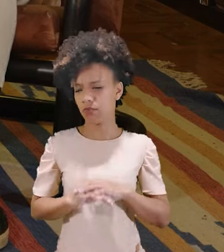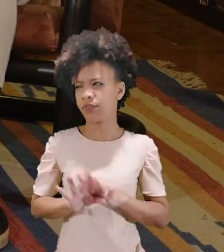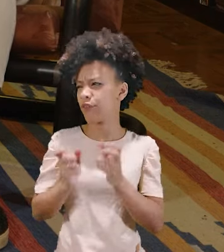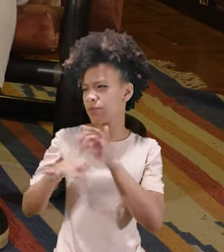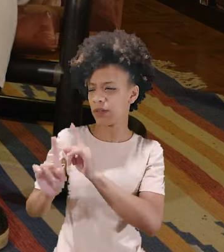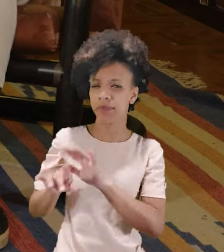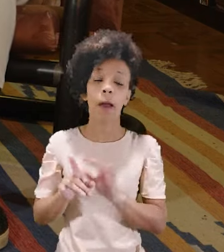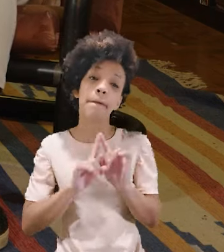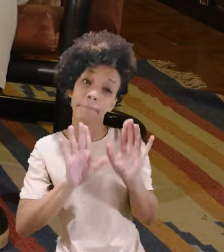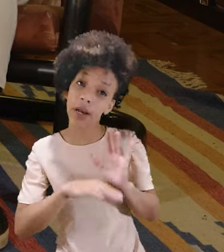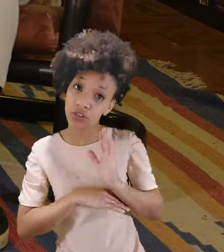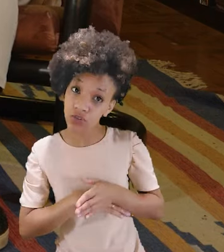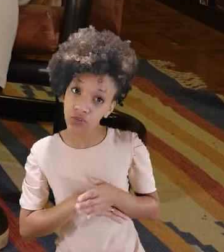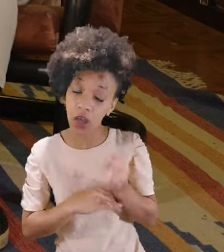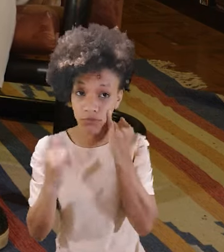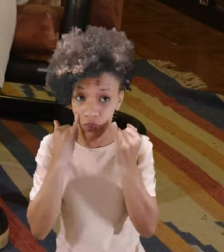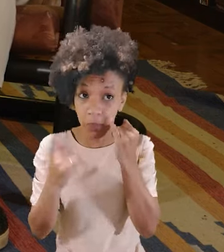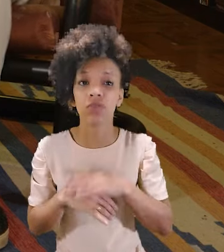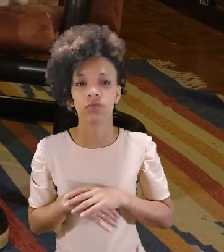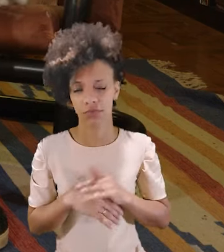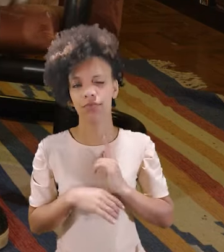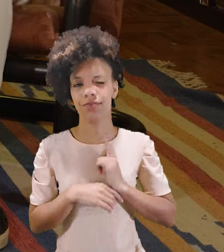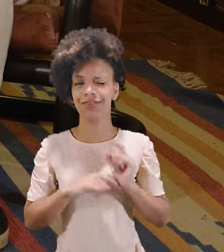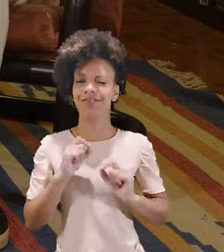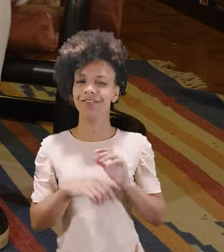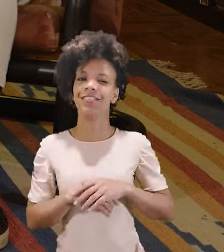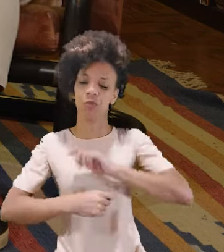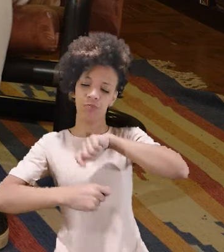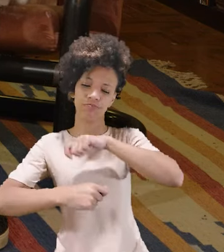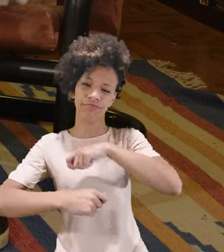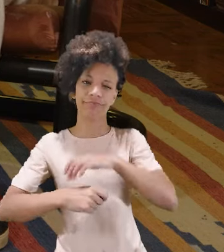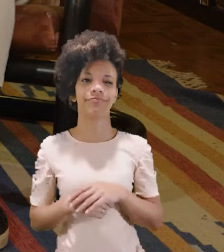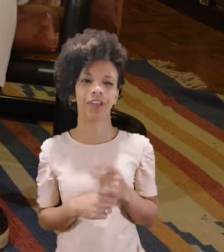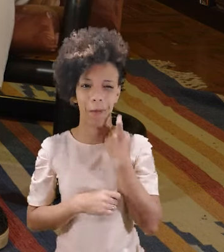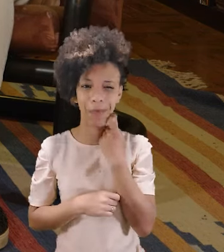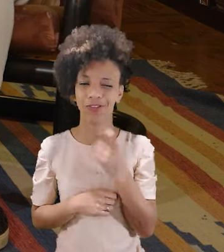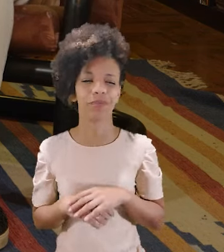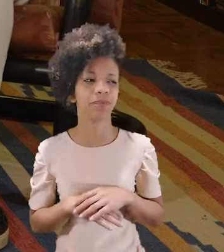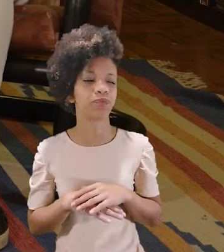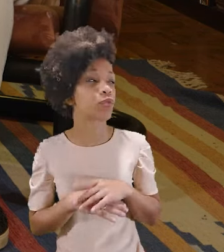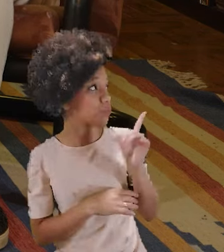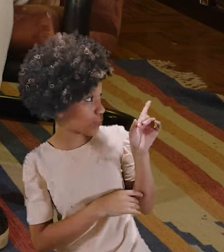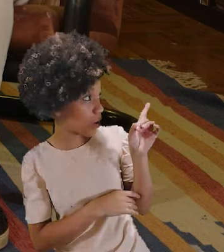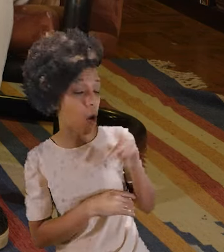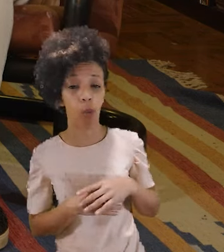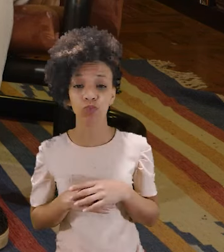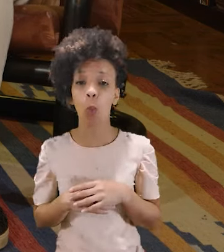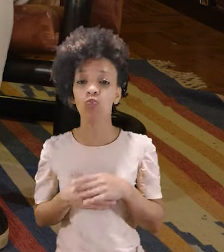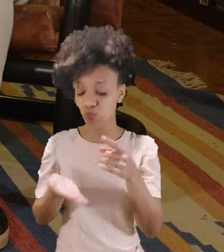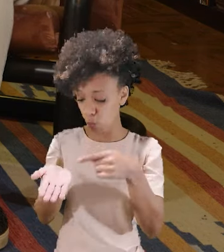entendeu então eu vou falar mas tipo assim já ouvi falar que ocorre sim é o pior que